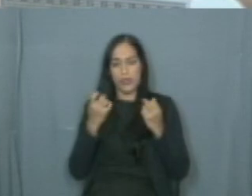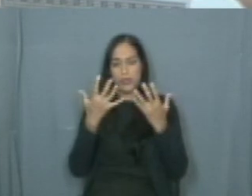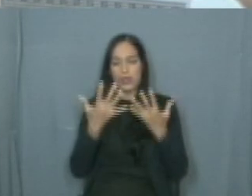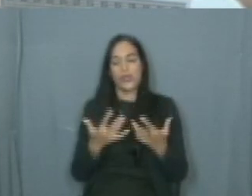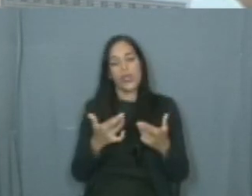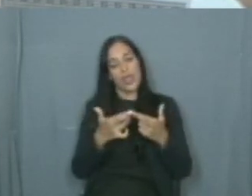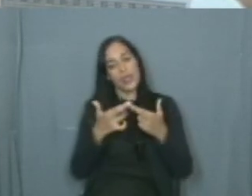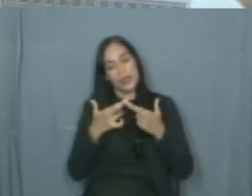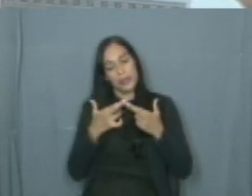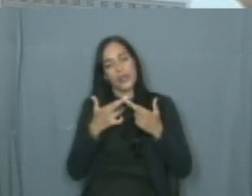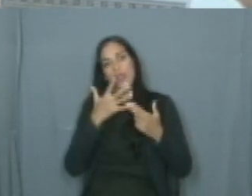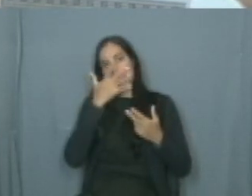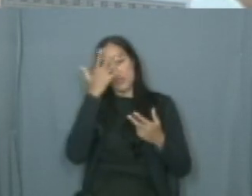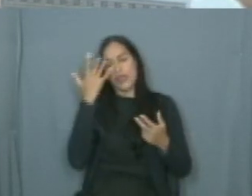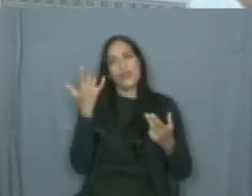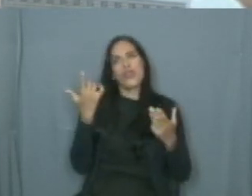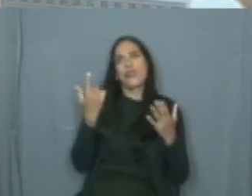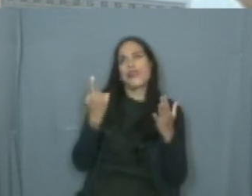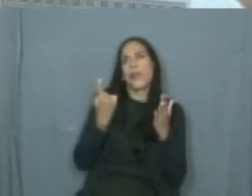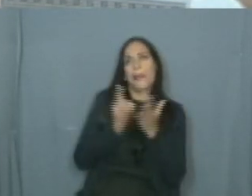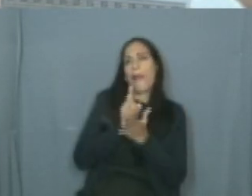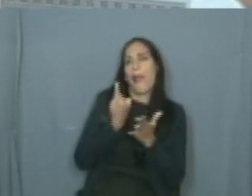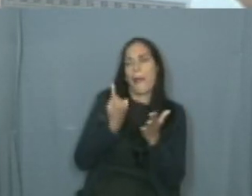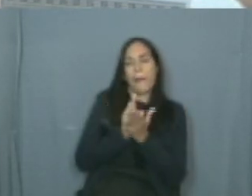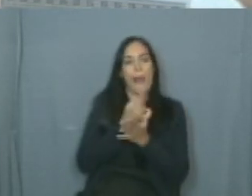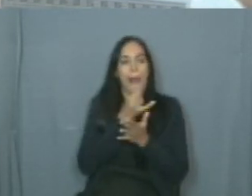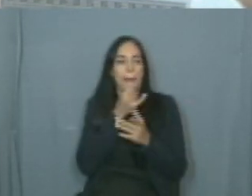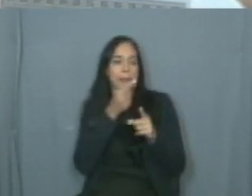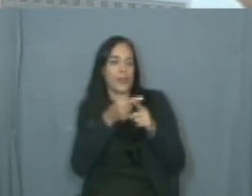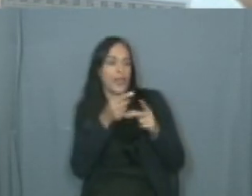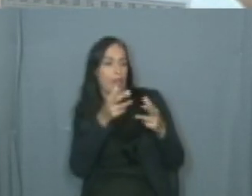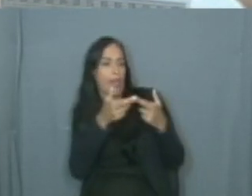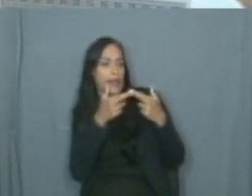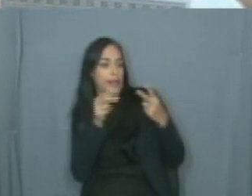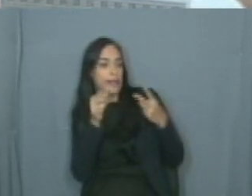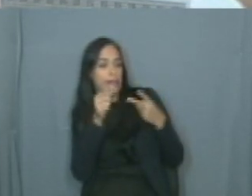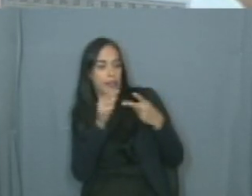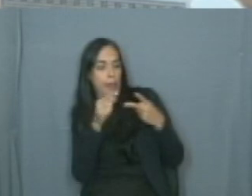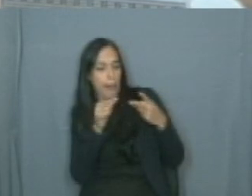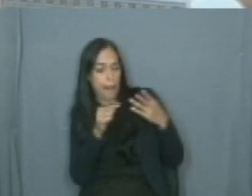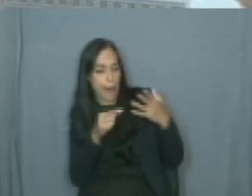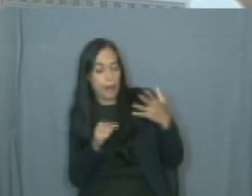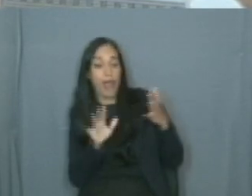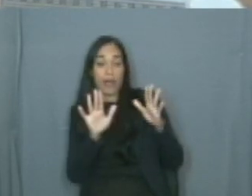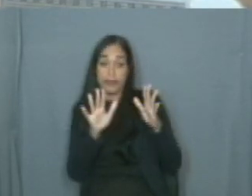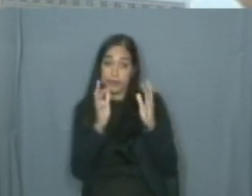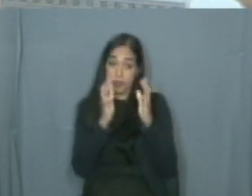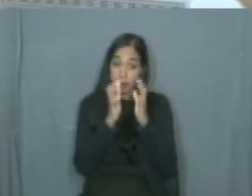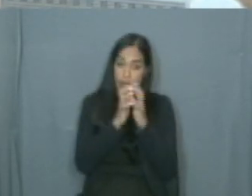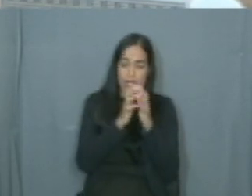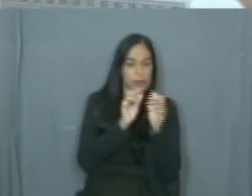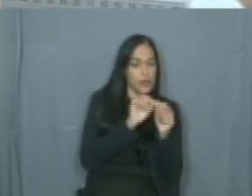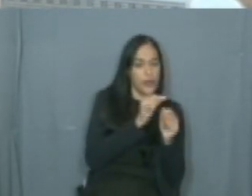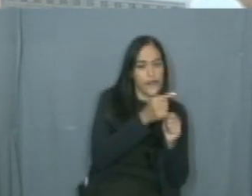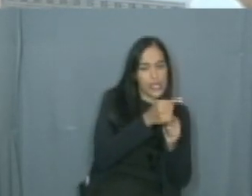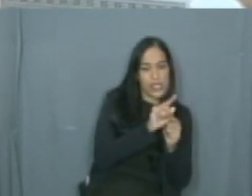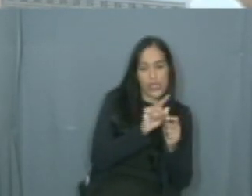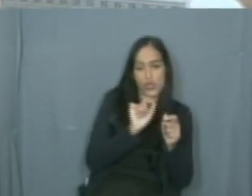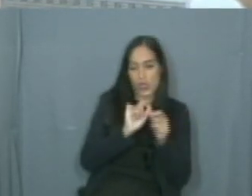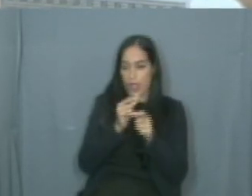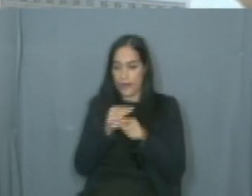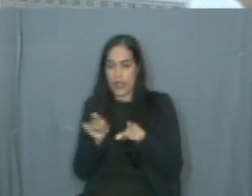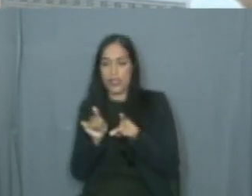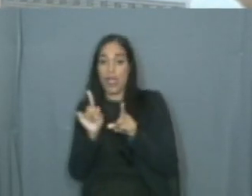vejo muitas pessoas questionando o requerimento. Ah, não, porque o requerimento disso, por causa do Recife, porque não fez aquilo.